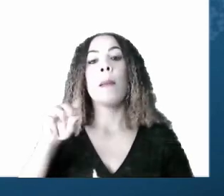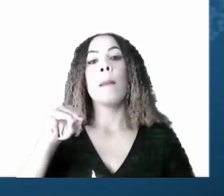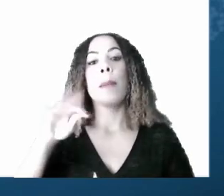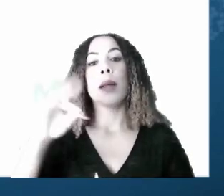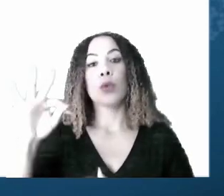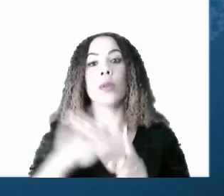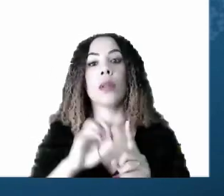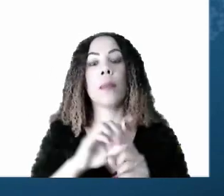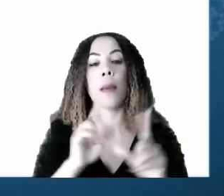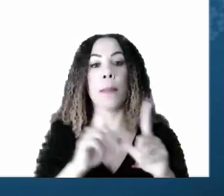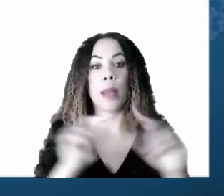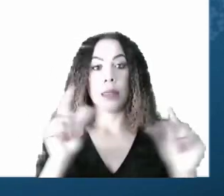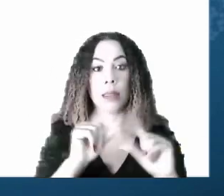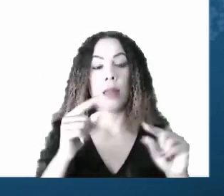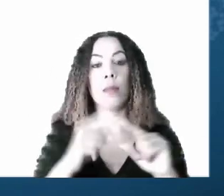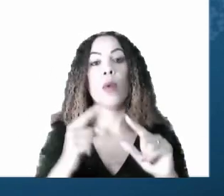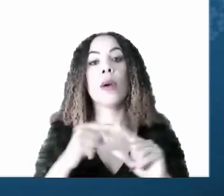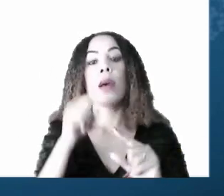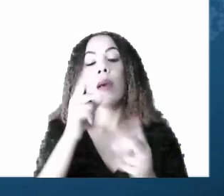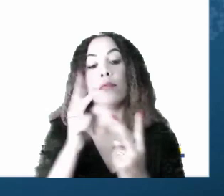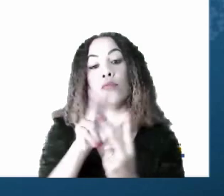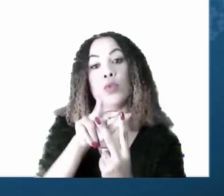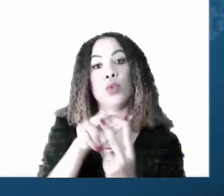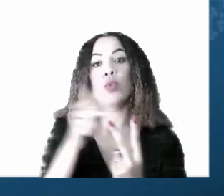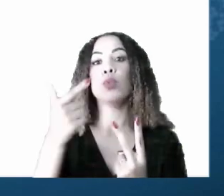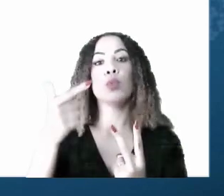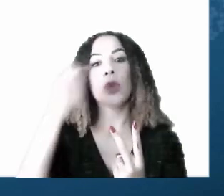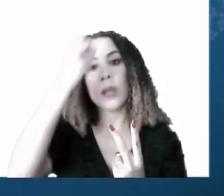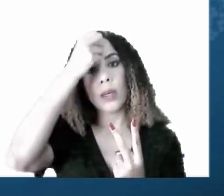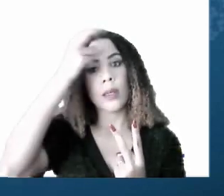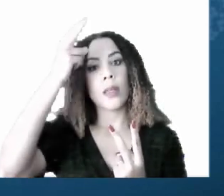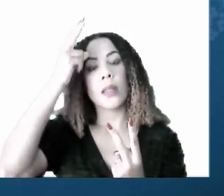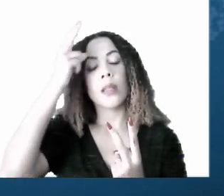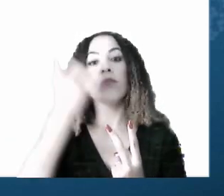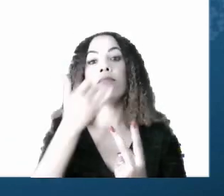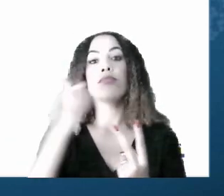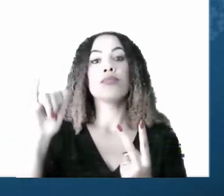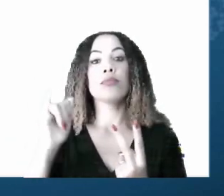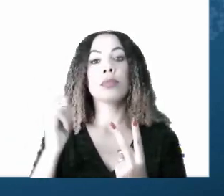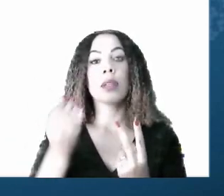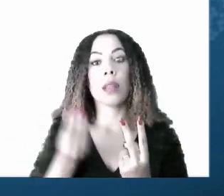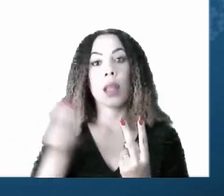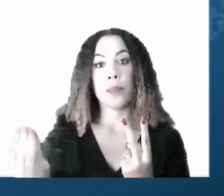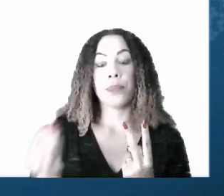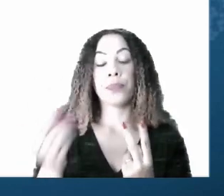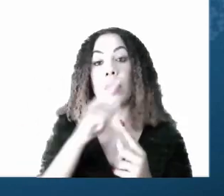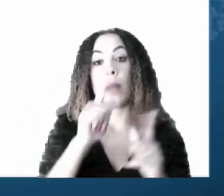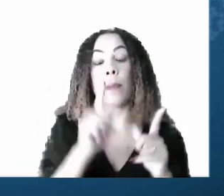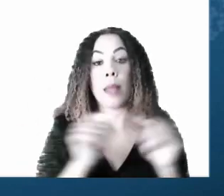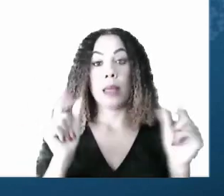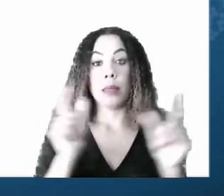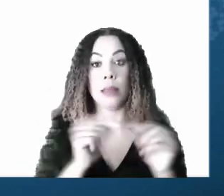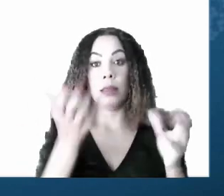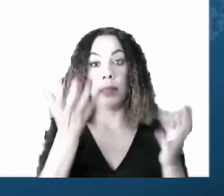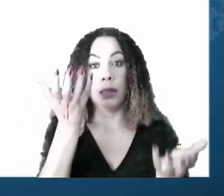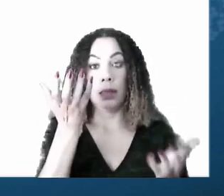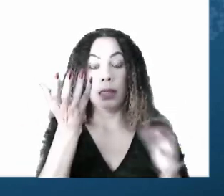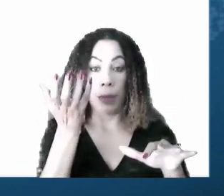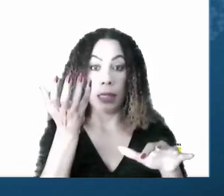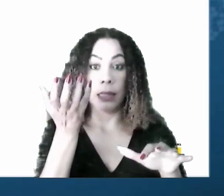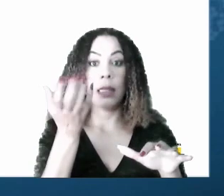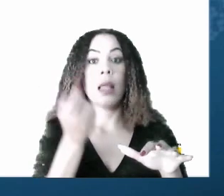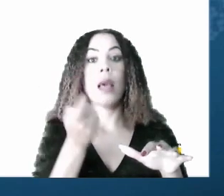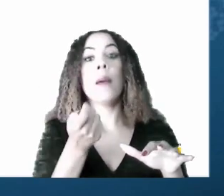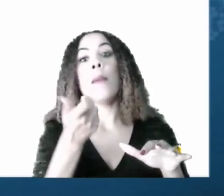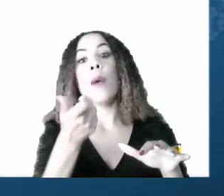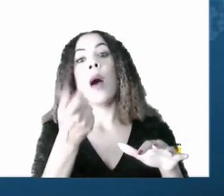2 unidades federadas que não tinham municípios que não foram atendidos. O Distrito Federal é praticamente um município só, e todo o Mato Grosso